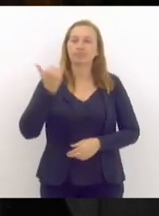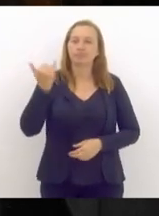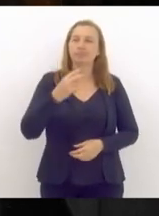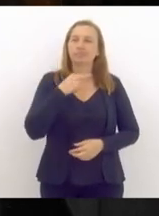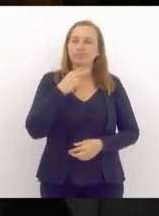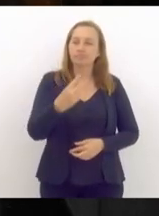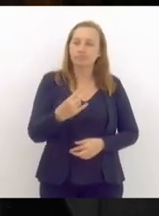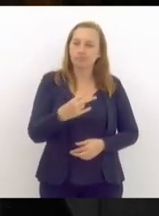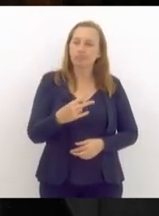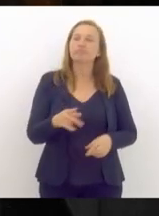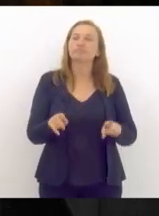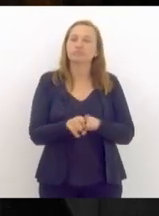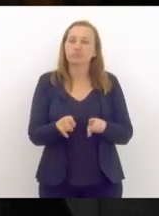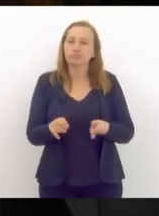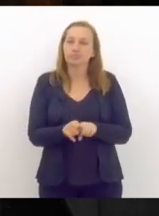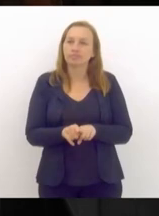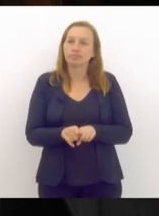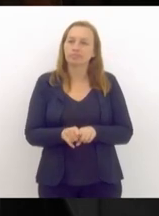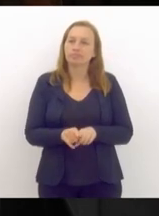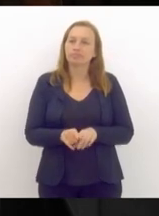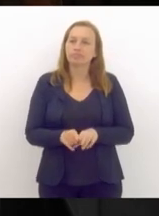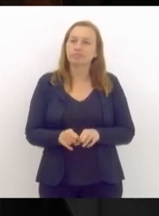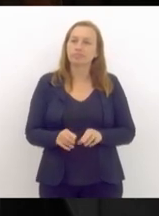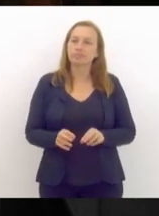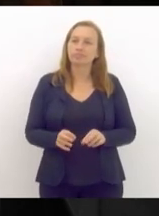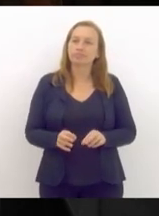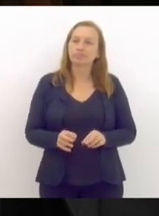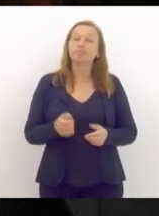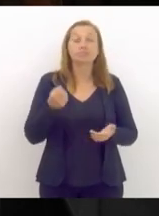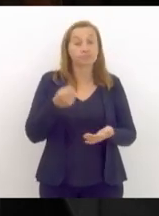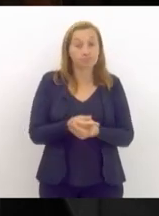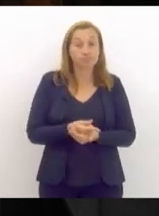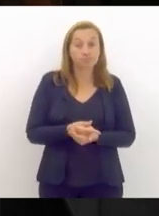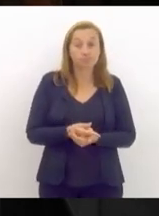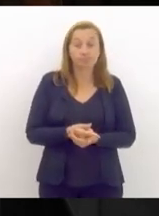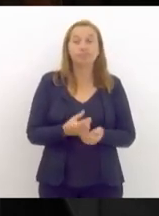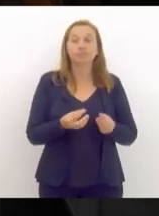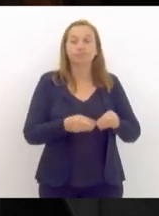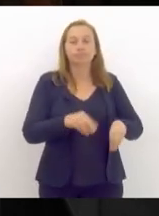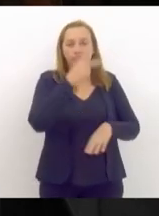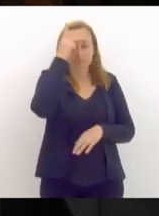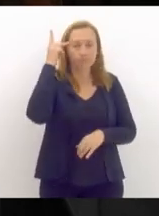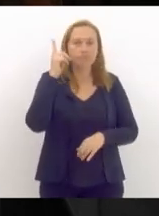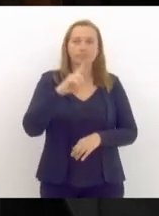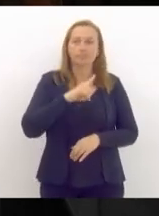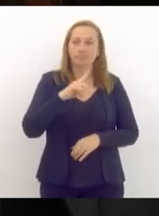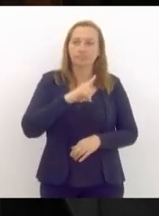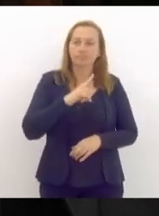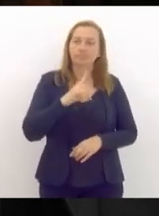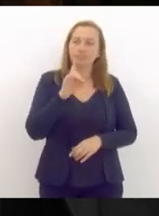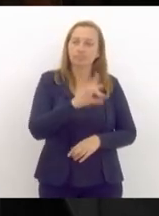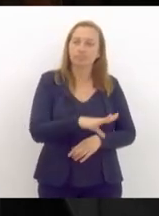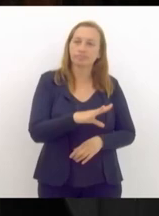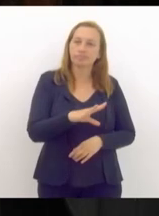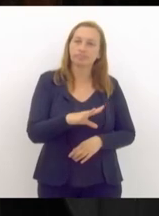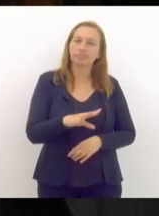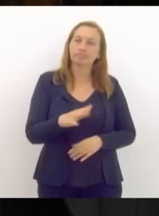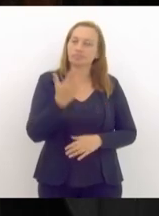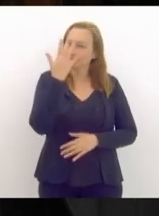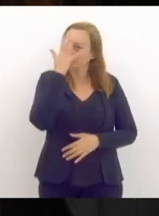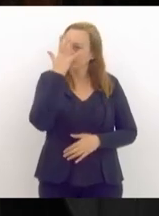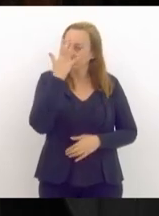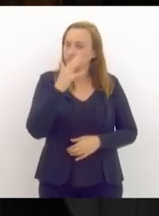voz e para também que seja pago o prejuízo que essas pessoas tiveram nesse último